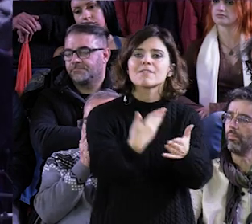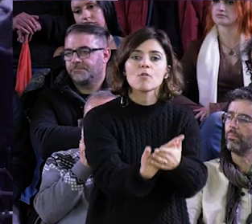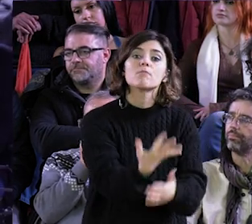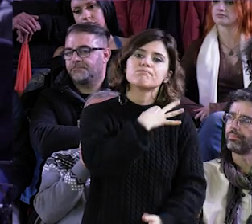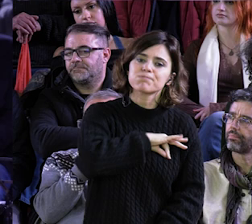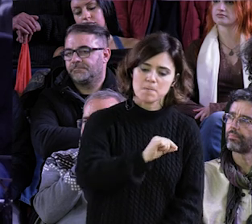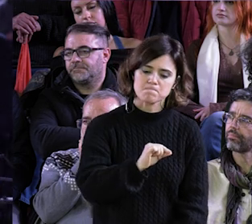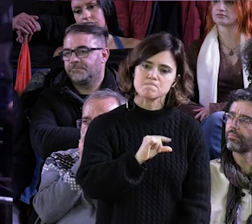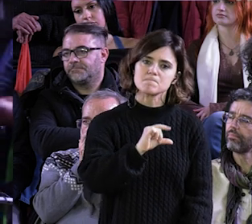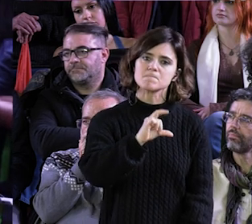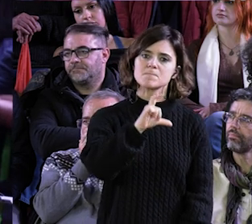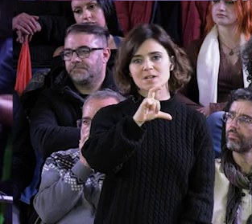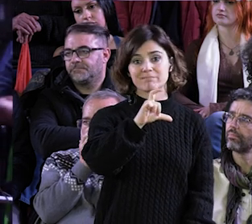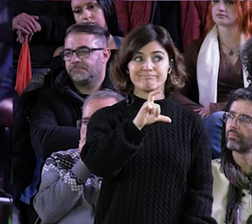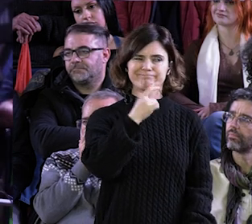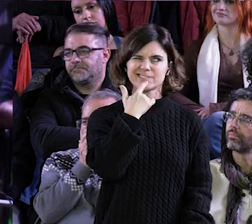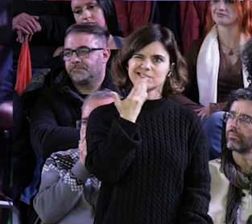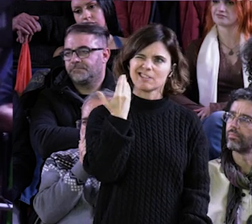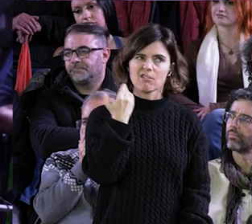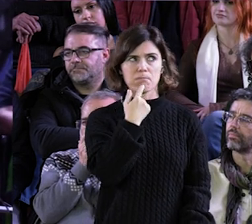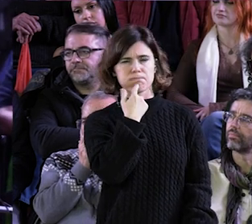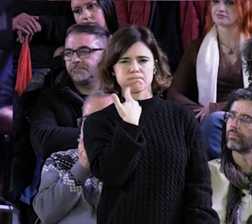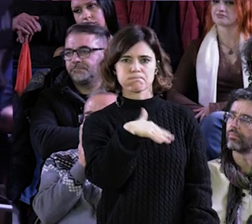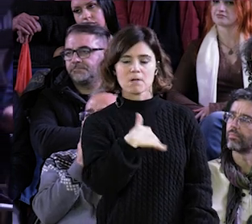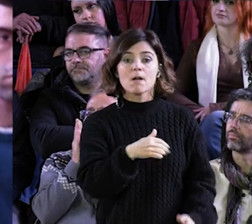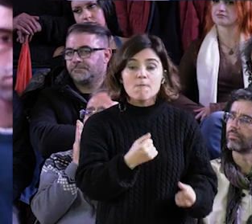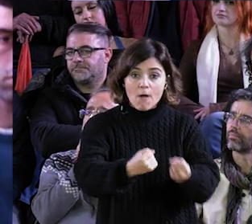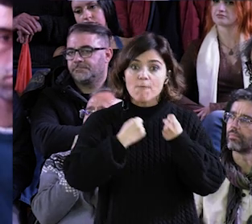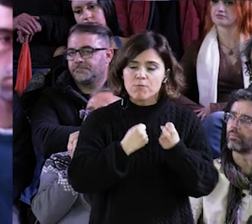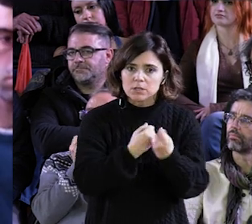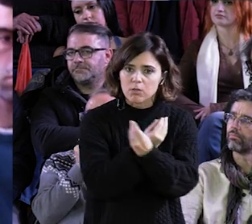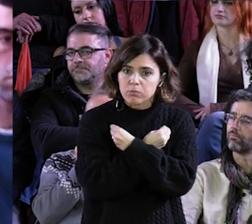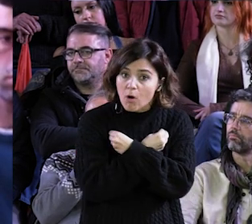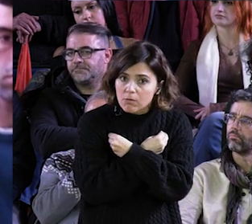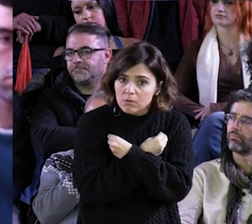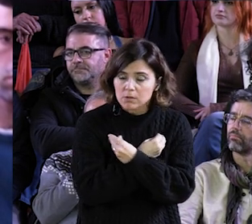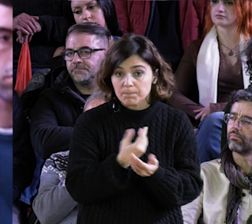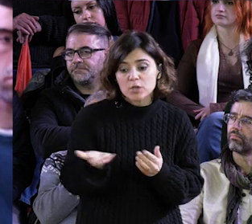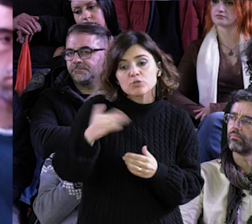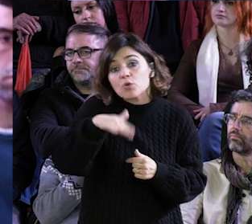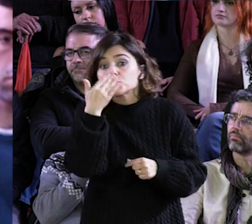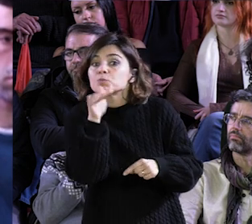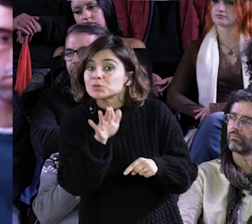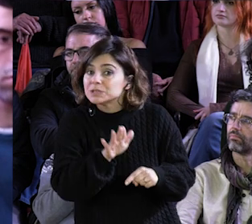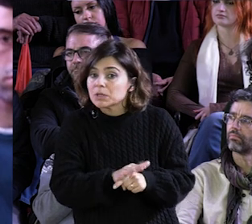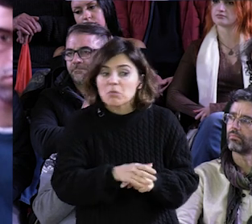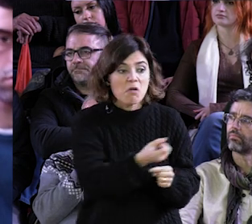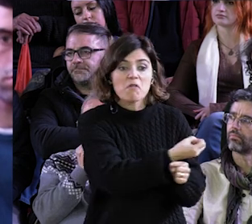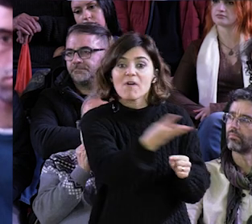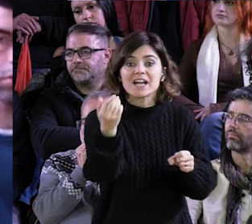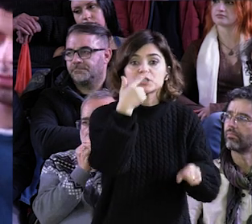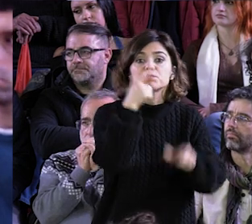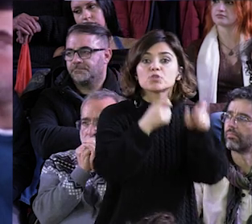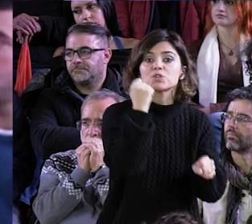salário mínimo que era acima das possibilidades. Foi a força do Bloco que trouxe, por exemplo, a regularização de vários precários do